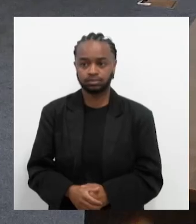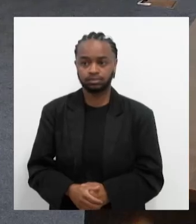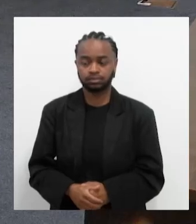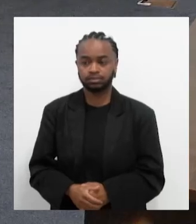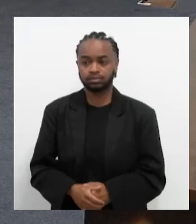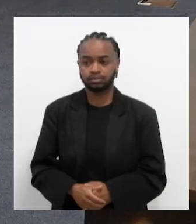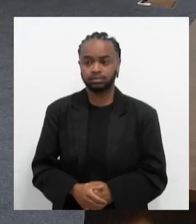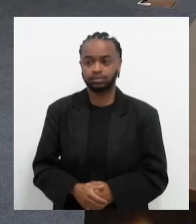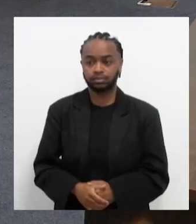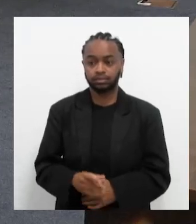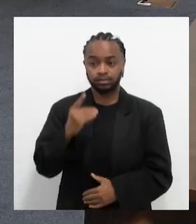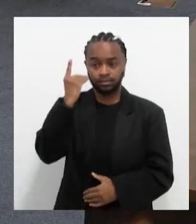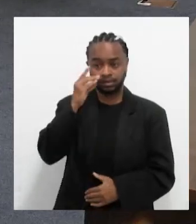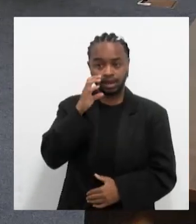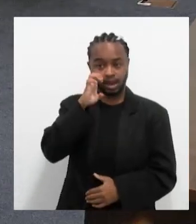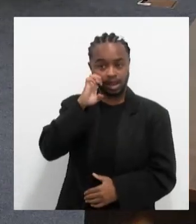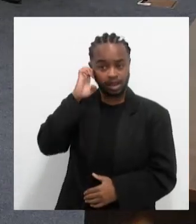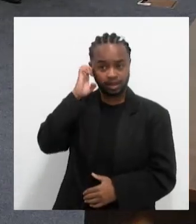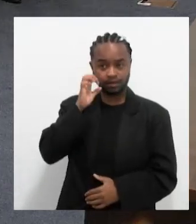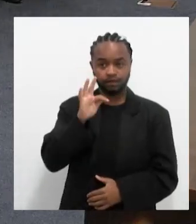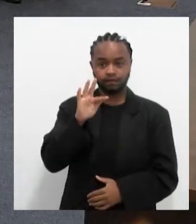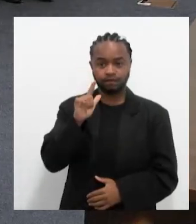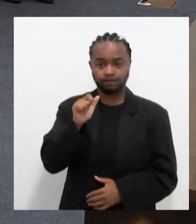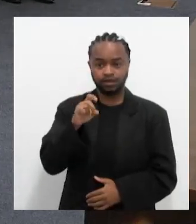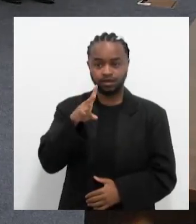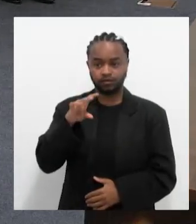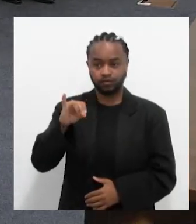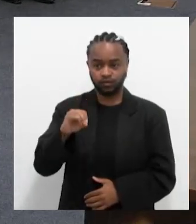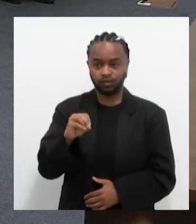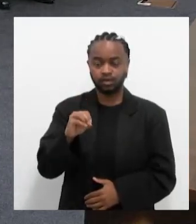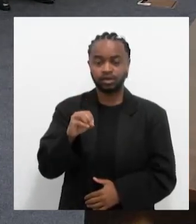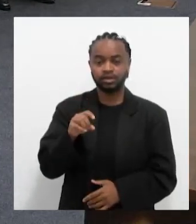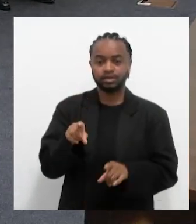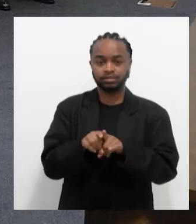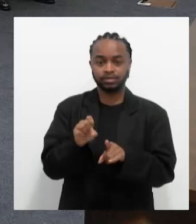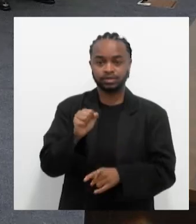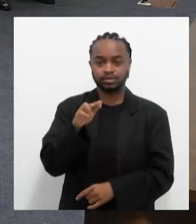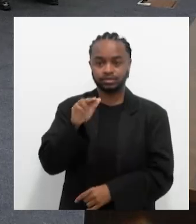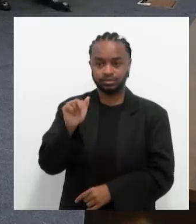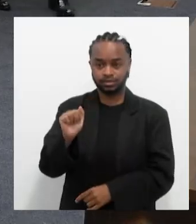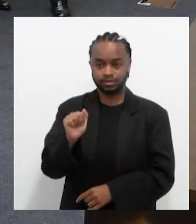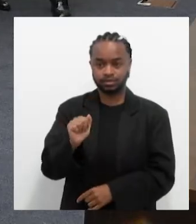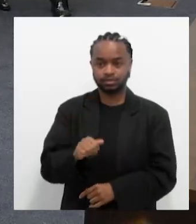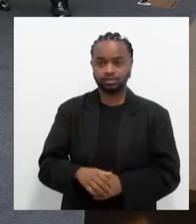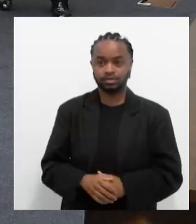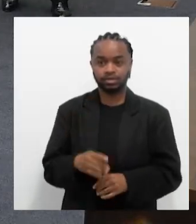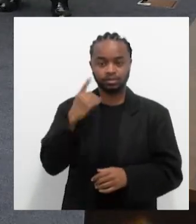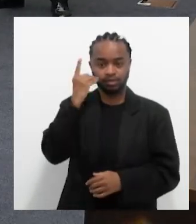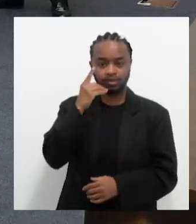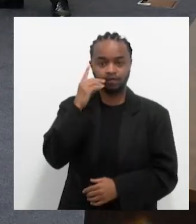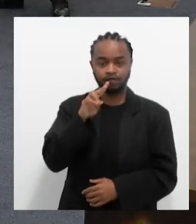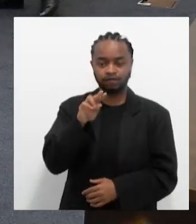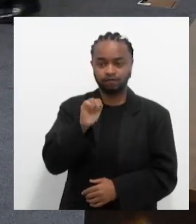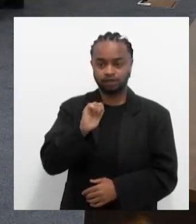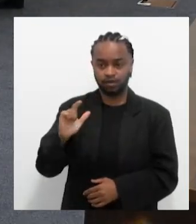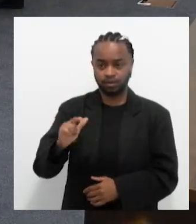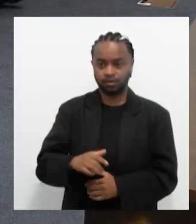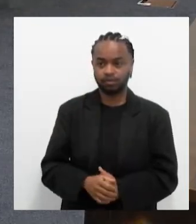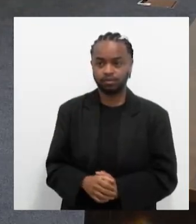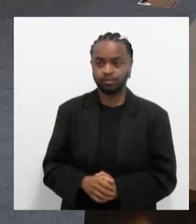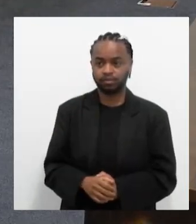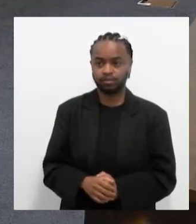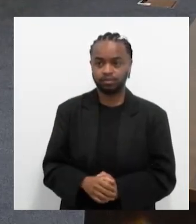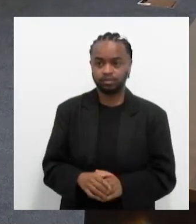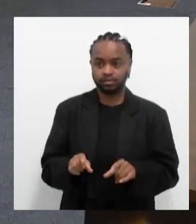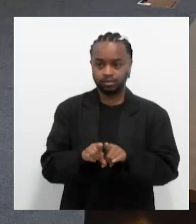Deputado Érica, deputado Serafine. Deputado Serafine, deputado Val, deputada Sara Afonso, deputado Valdo Ceasa,